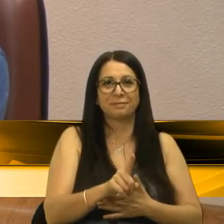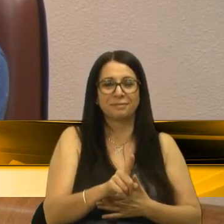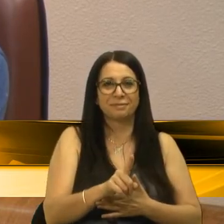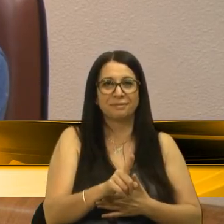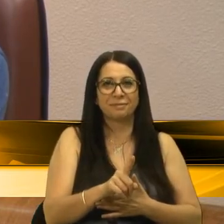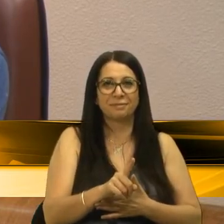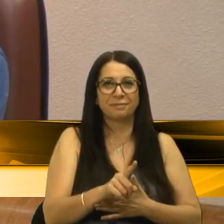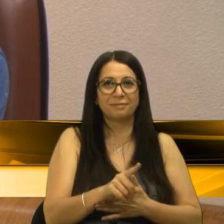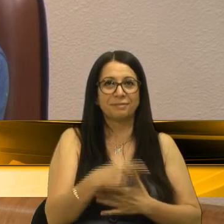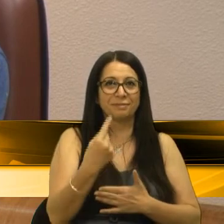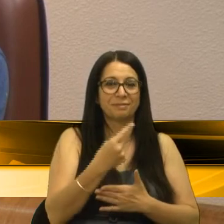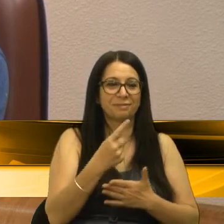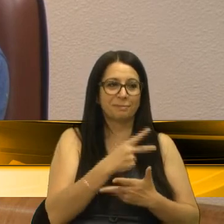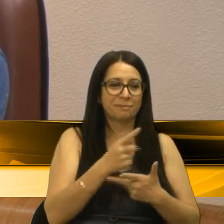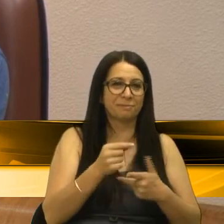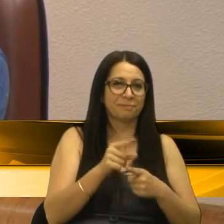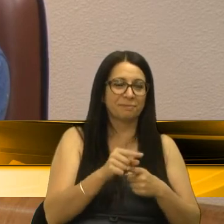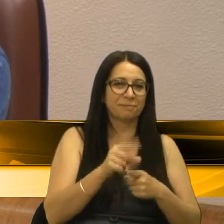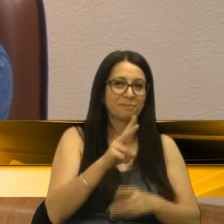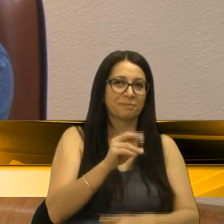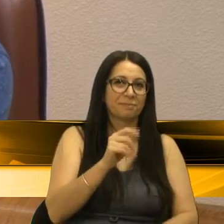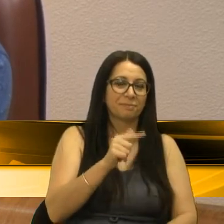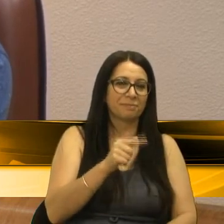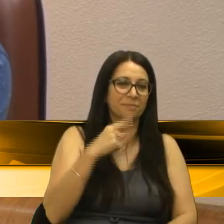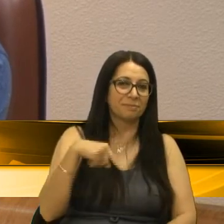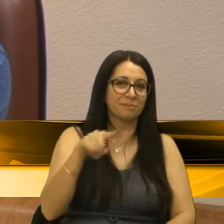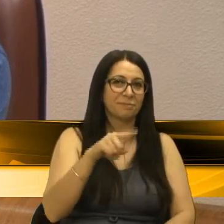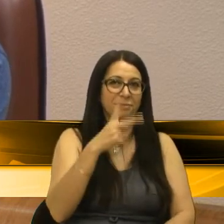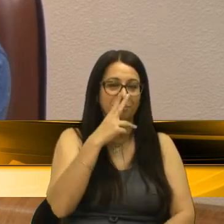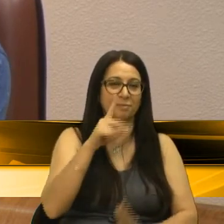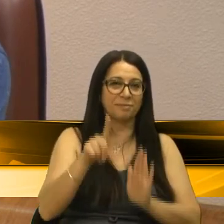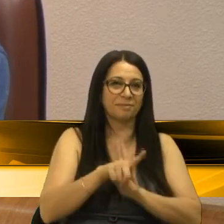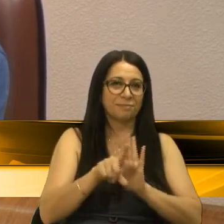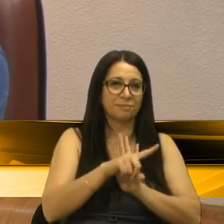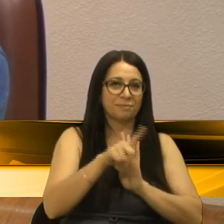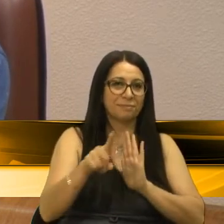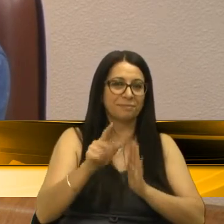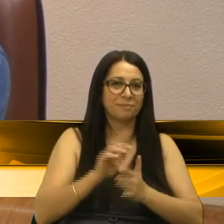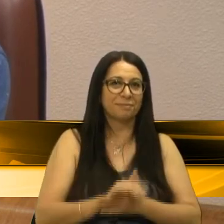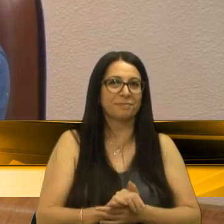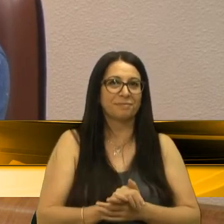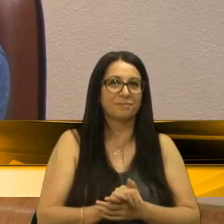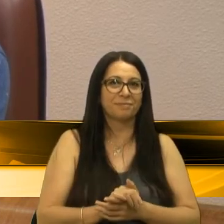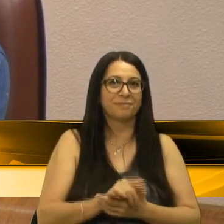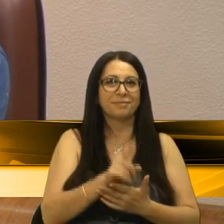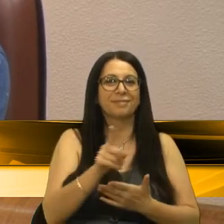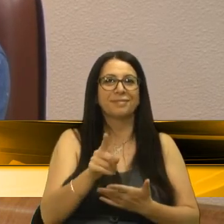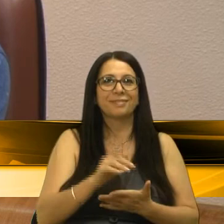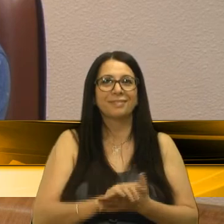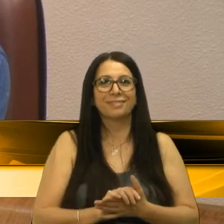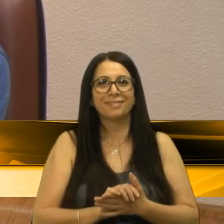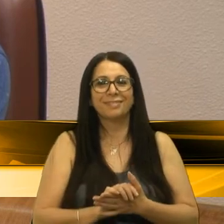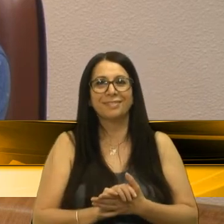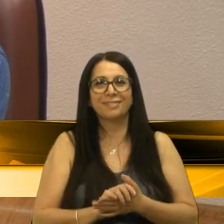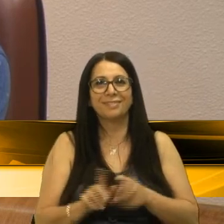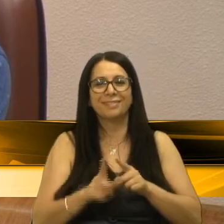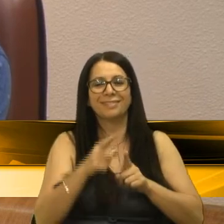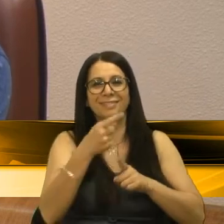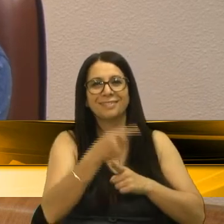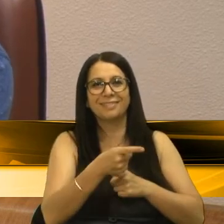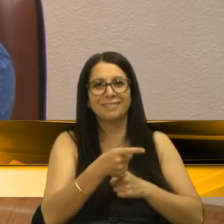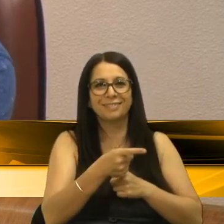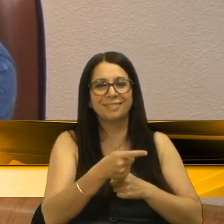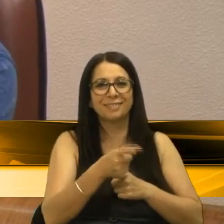artigo 217 da mesma lei. Segundo, quando se trata, inciso segundo, quando se trata do pedido de licença